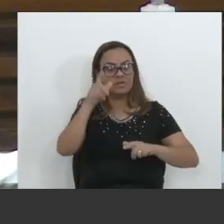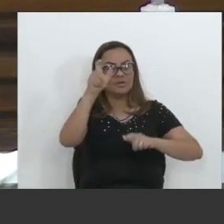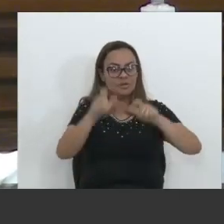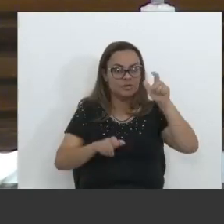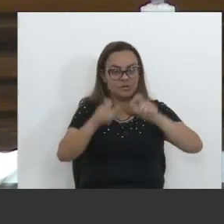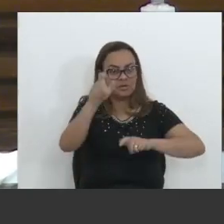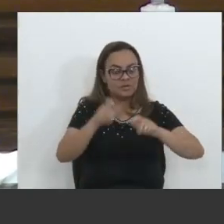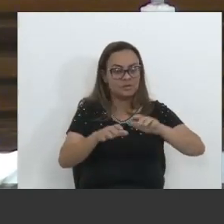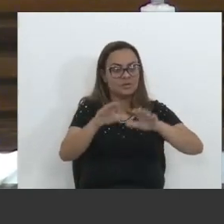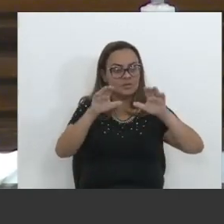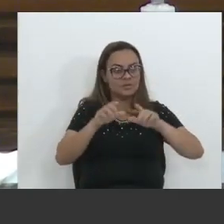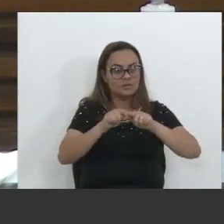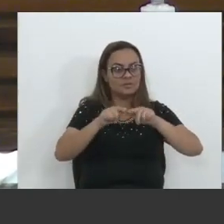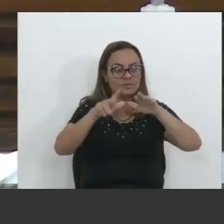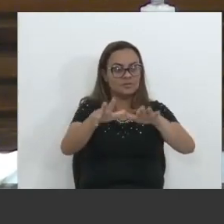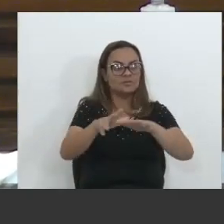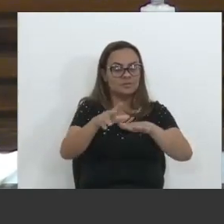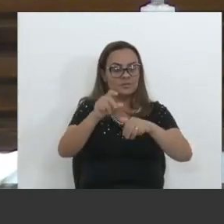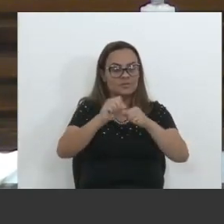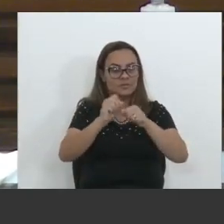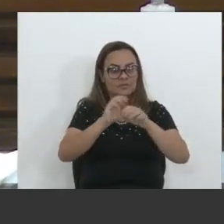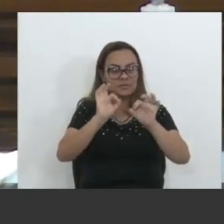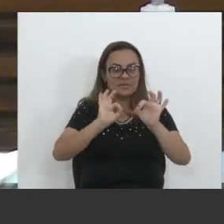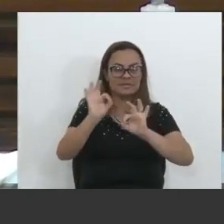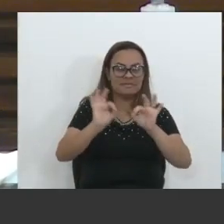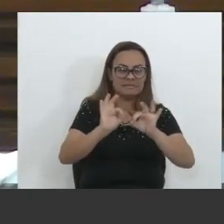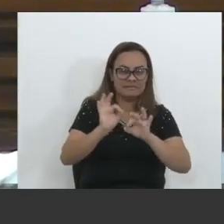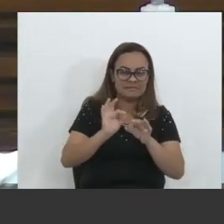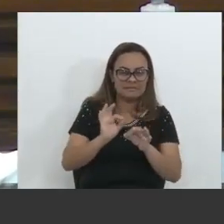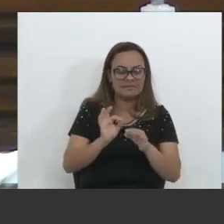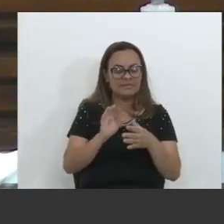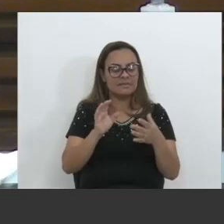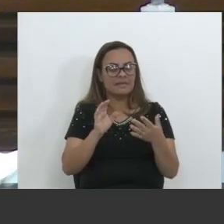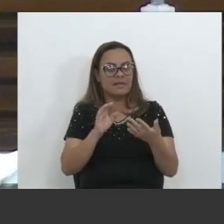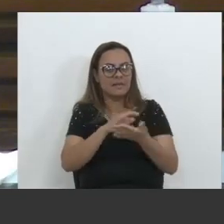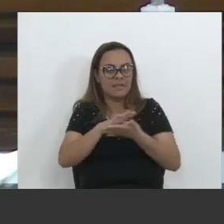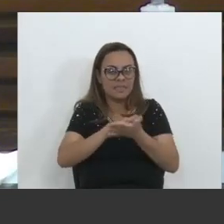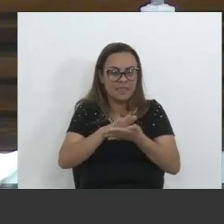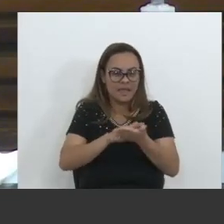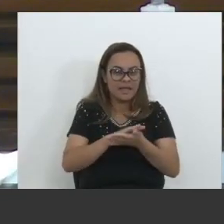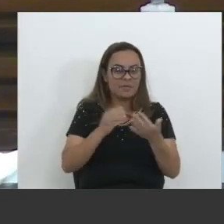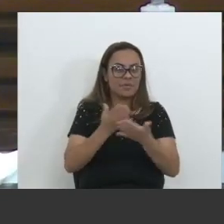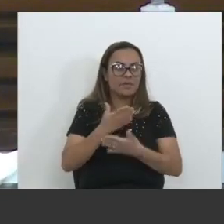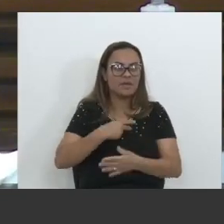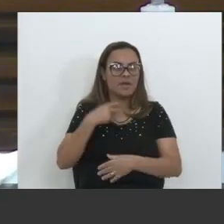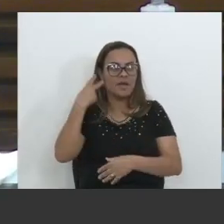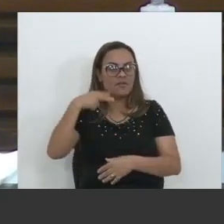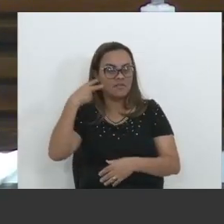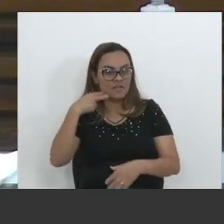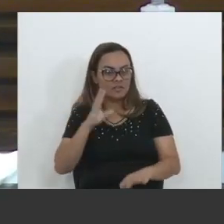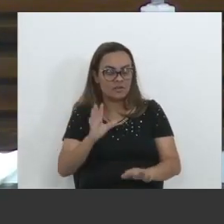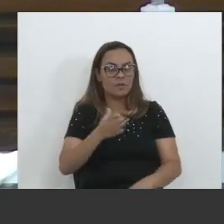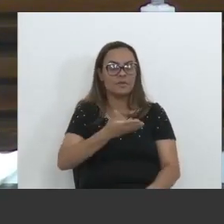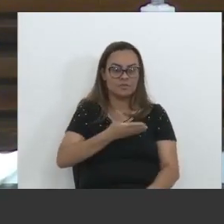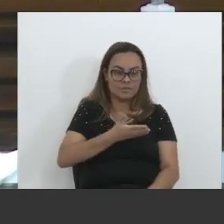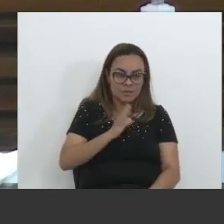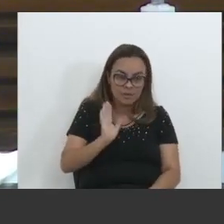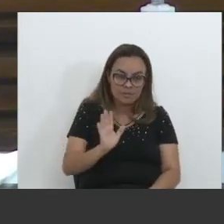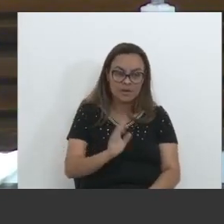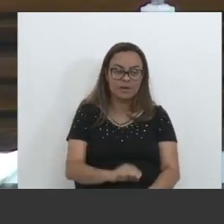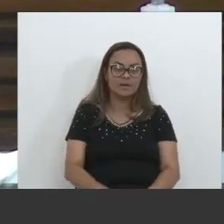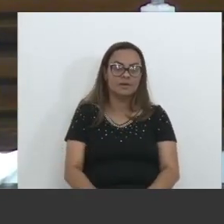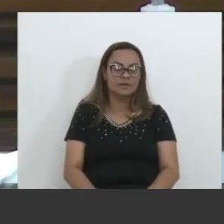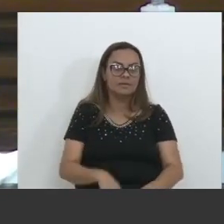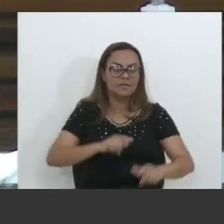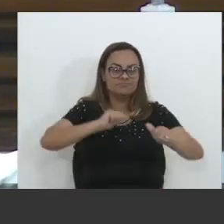Título de Cidadão ense que nunca fez nada pela cidade eh simplesmente porque é amigo do vereador ele é meu amigo mas ele ele